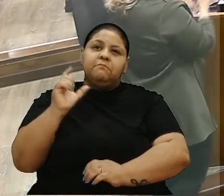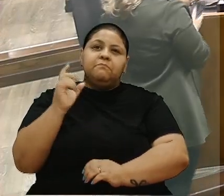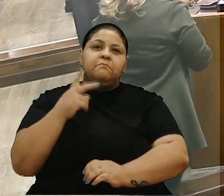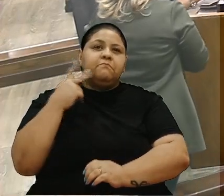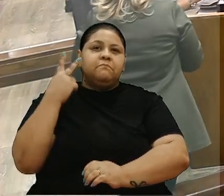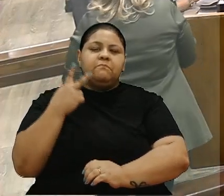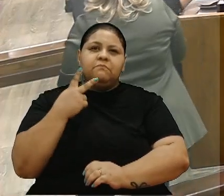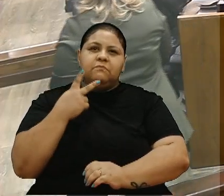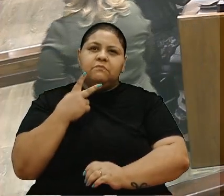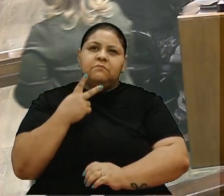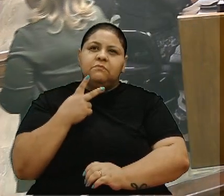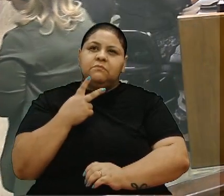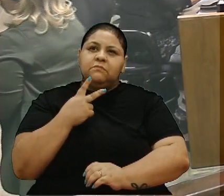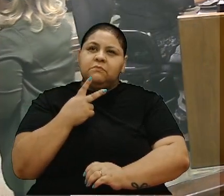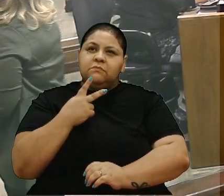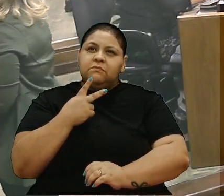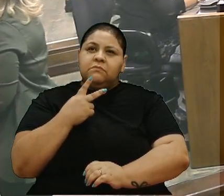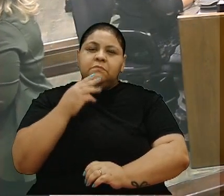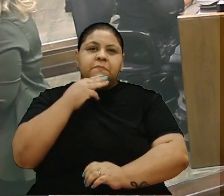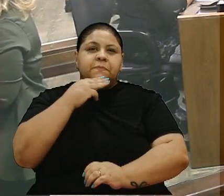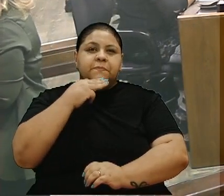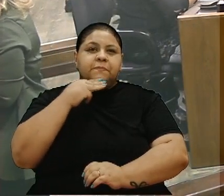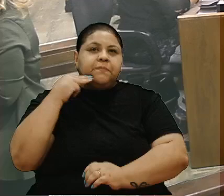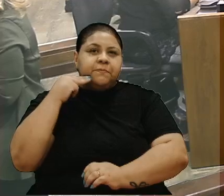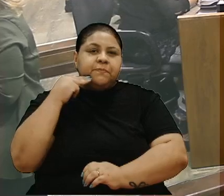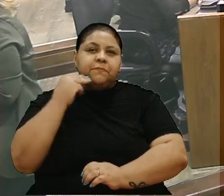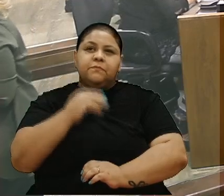vereadora Marisol Santos.